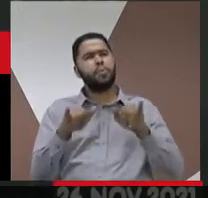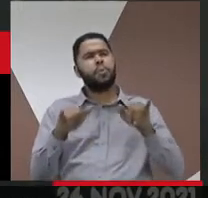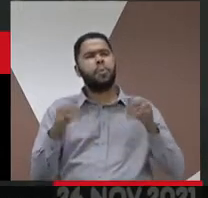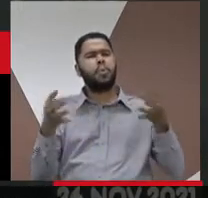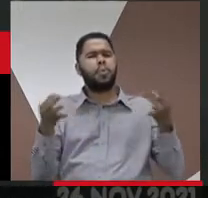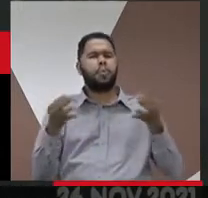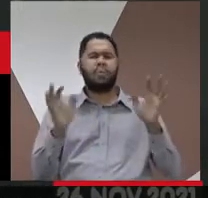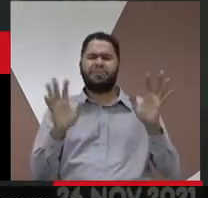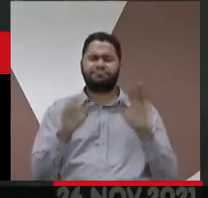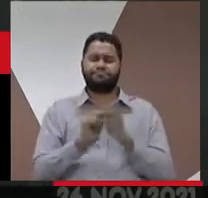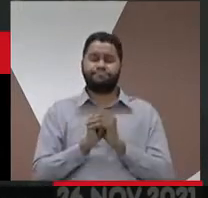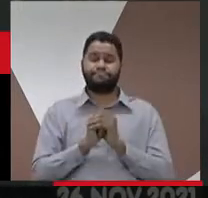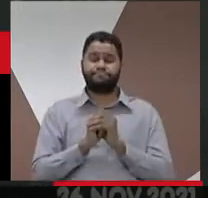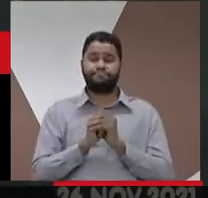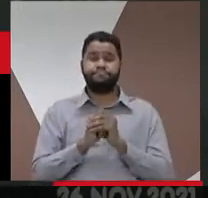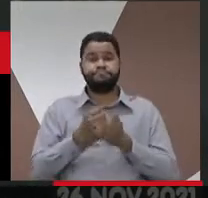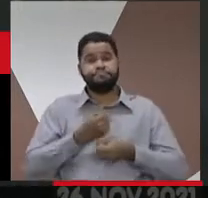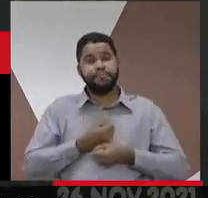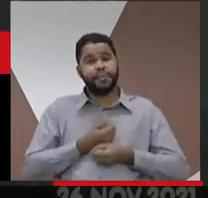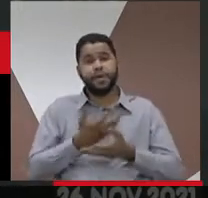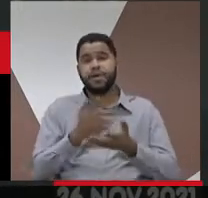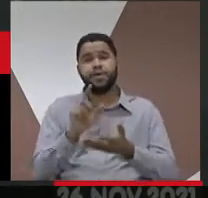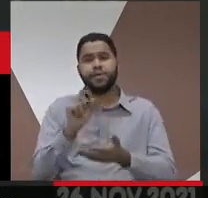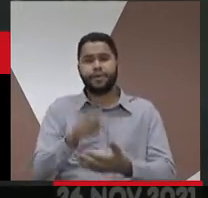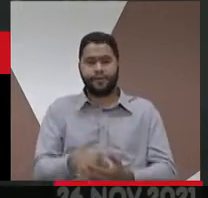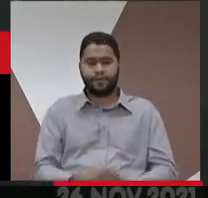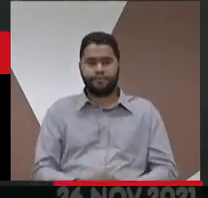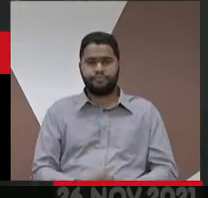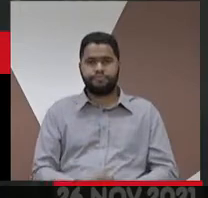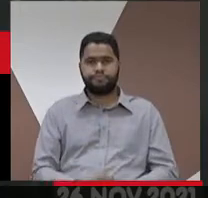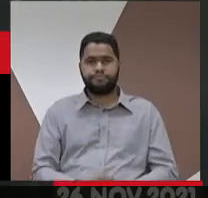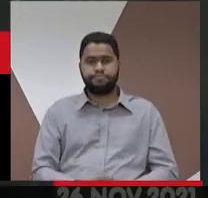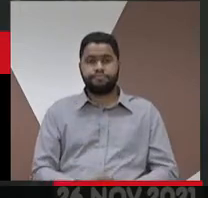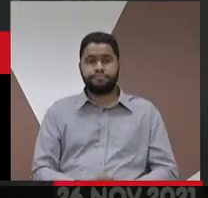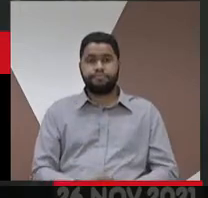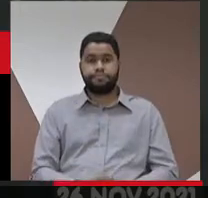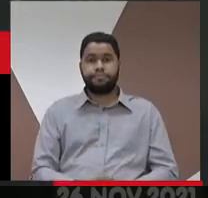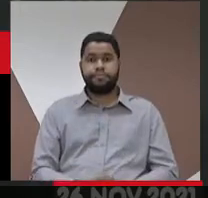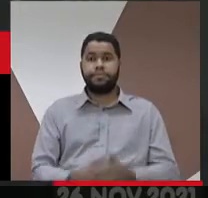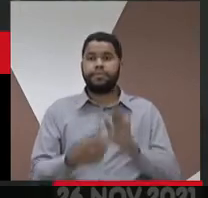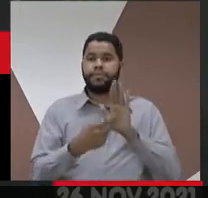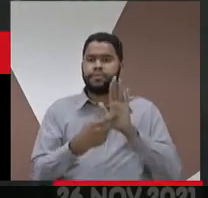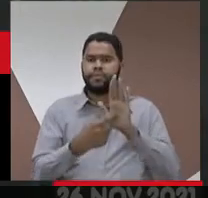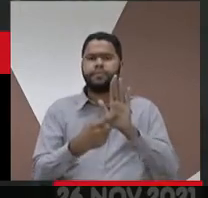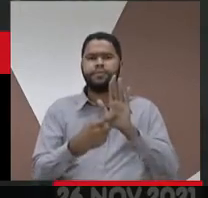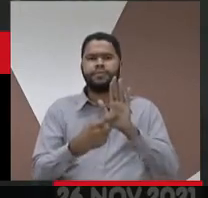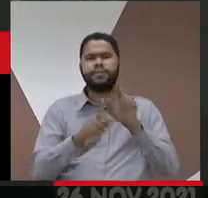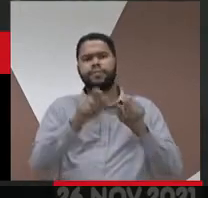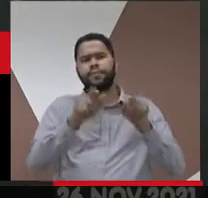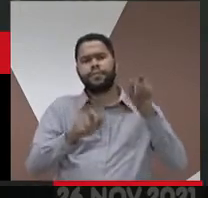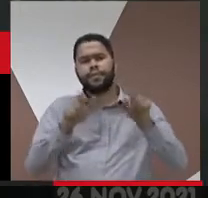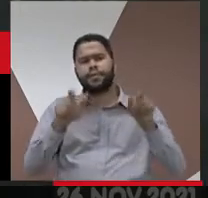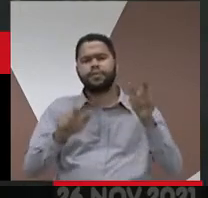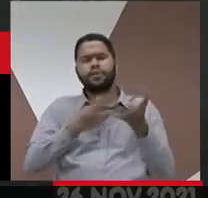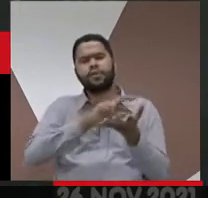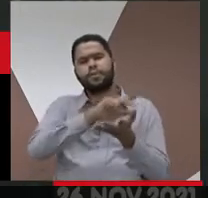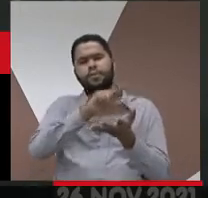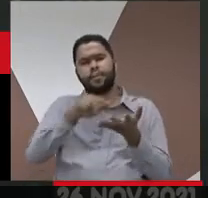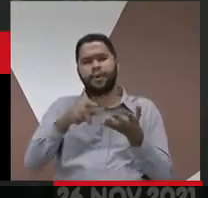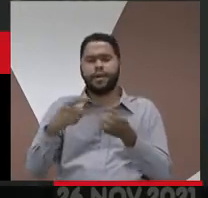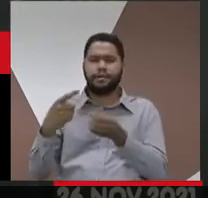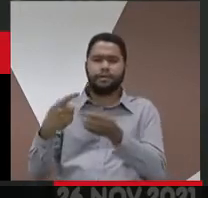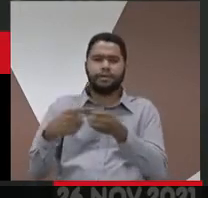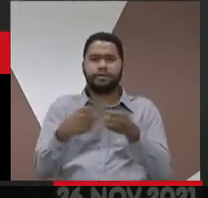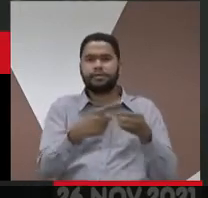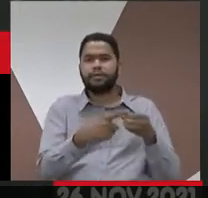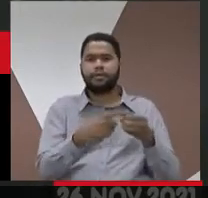Mas a emoção que eu trago aqui é muito grande e representa milhares de pessoas das nossas cidades que